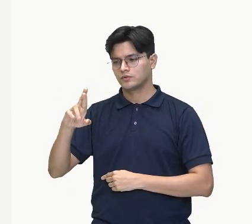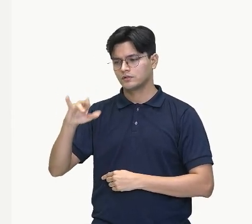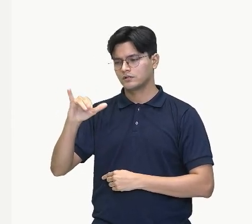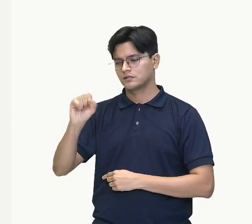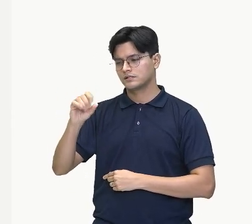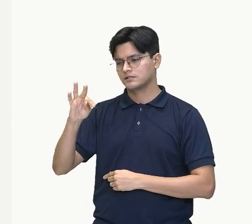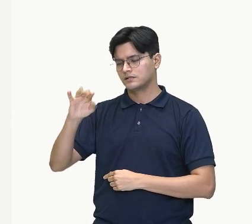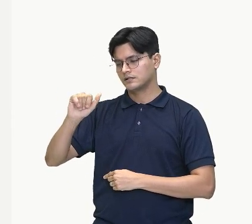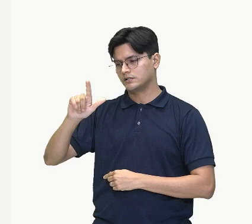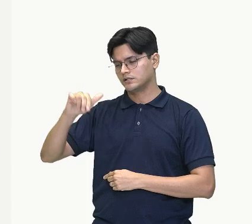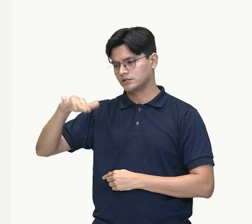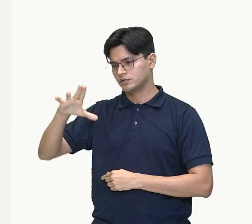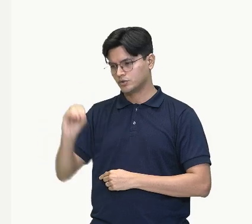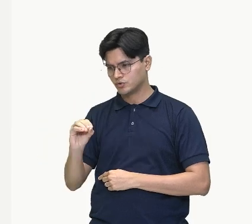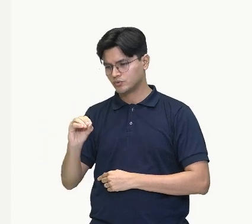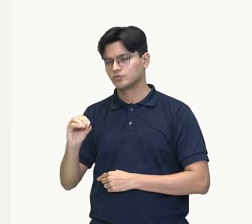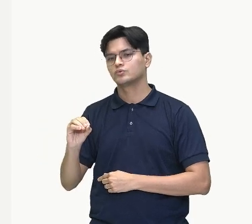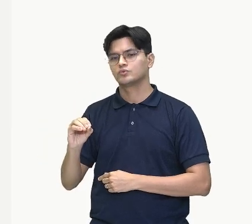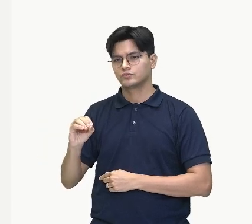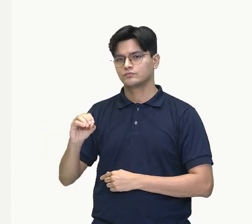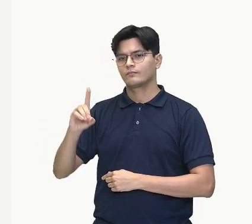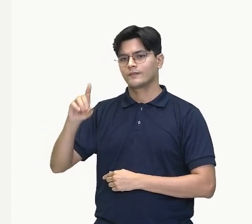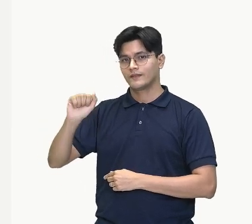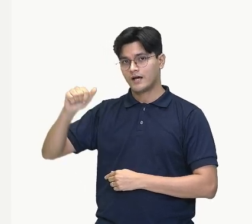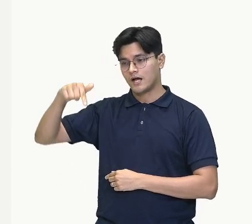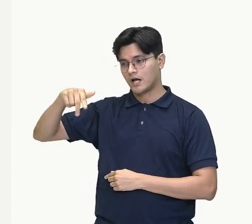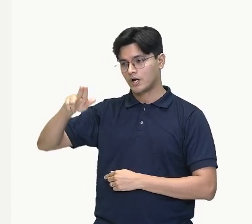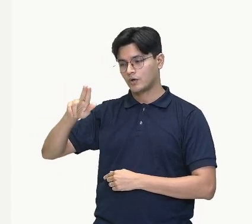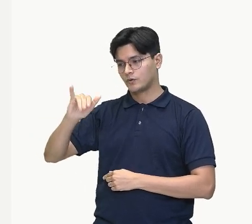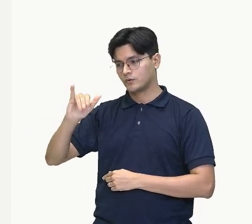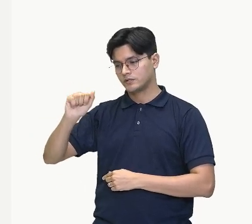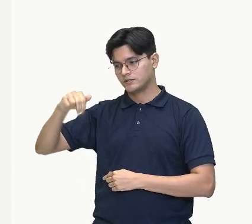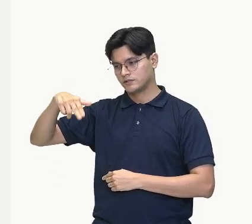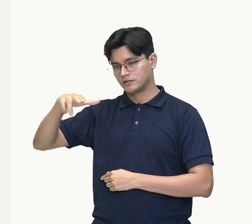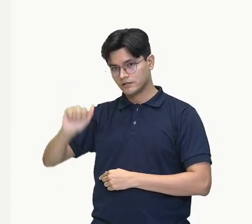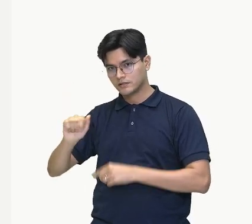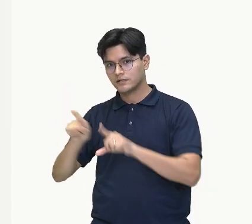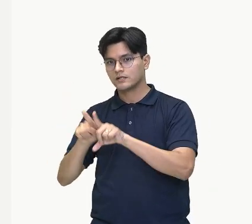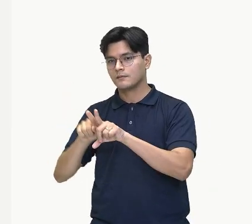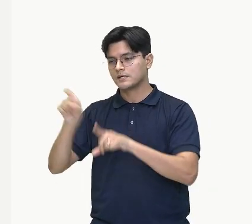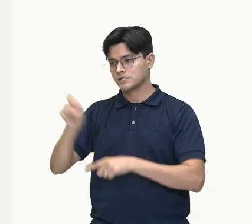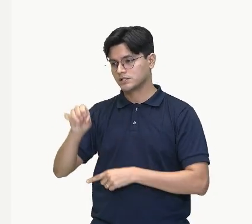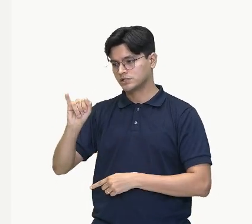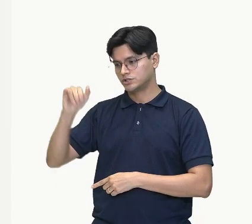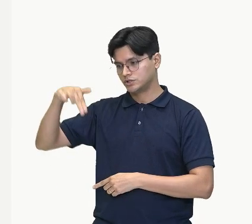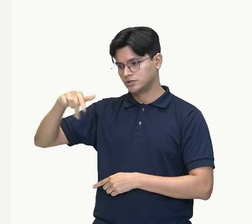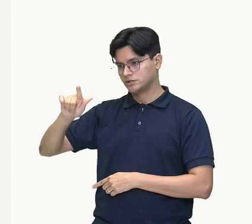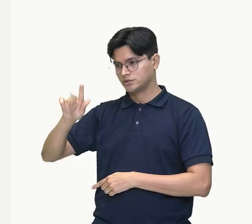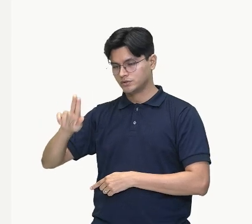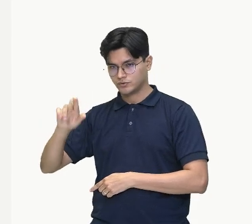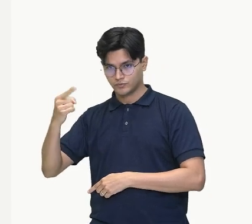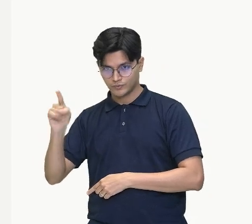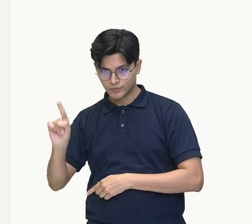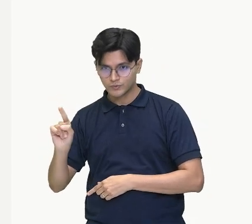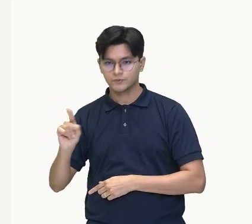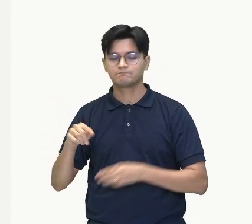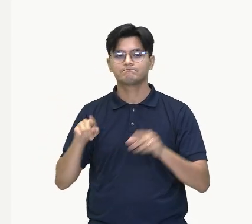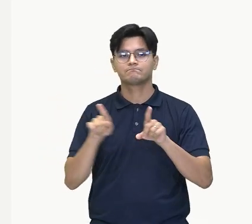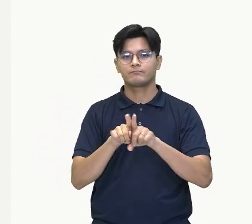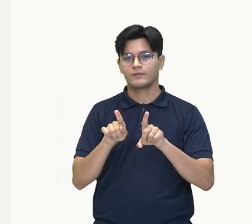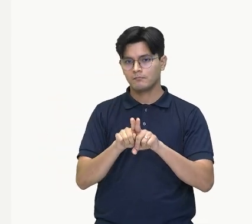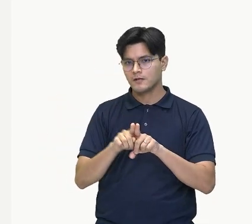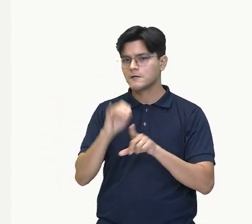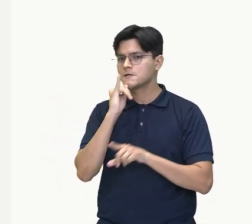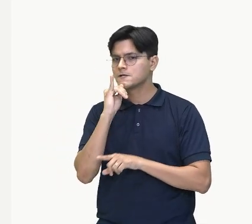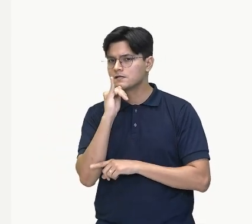Xingu. Nós temos como exemplo de rio de águas claras na nossa Amazônia o rio Tapajós e o